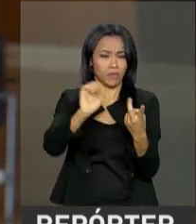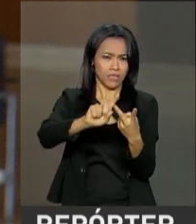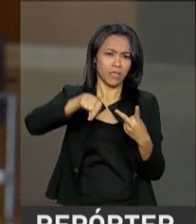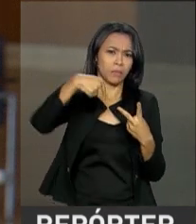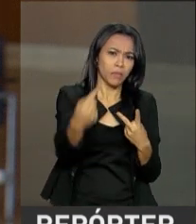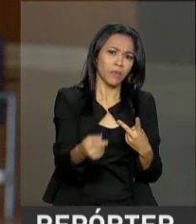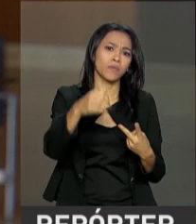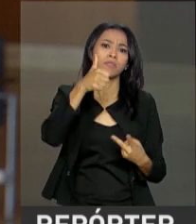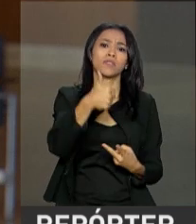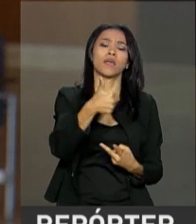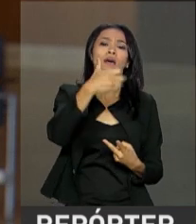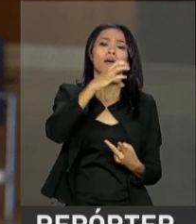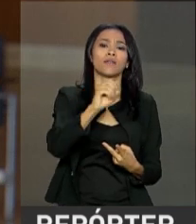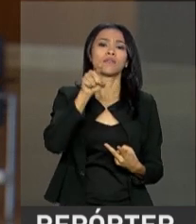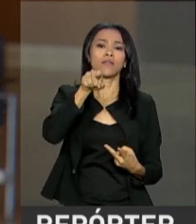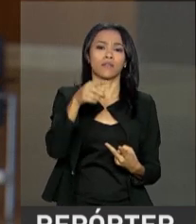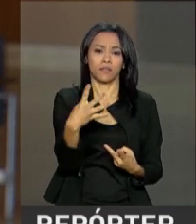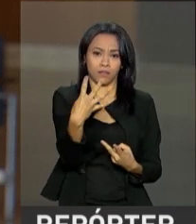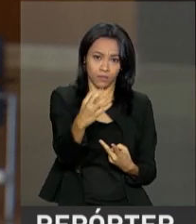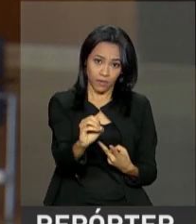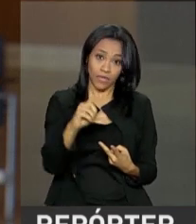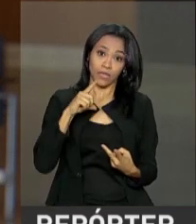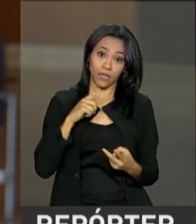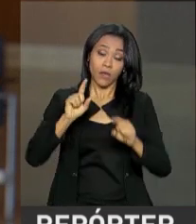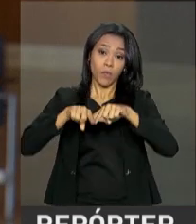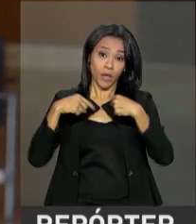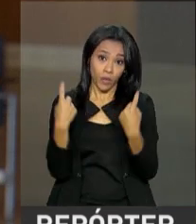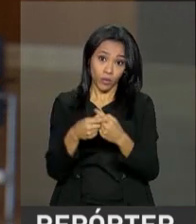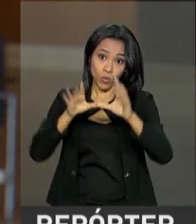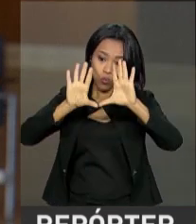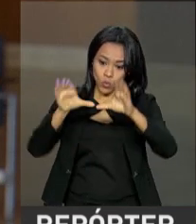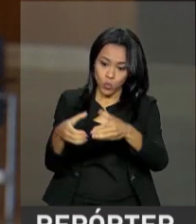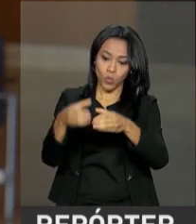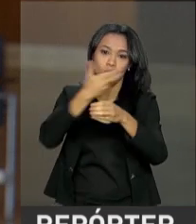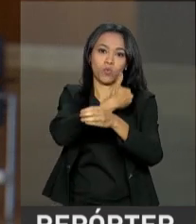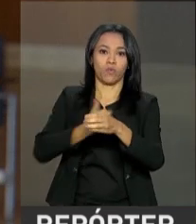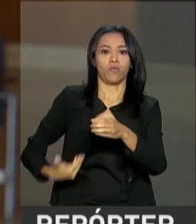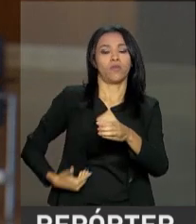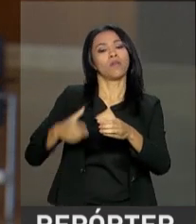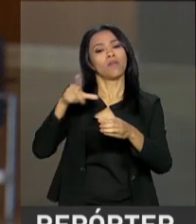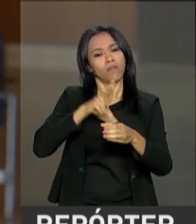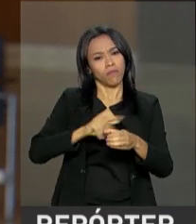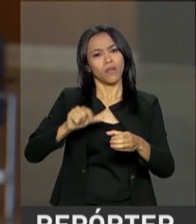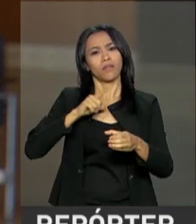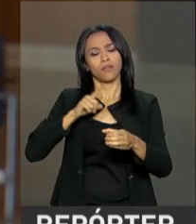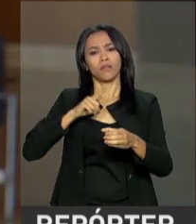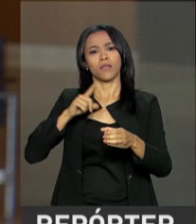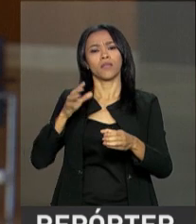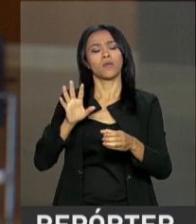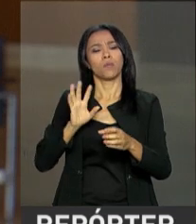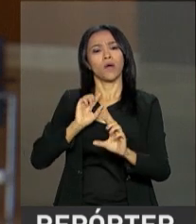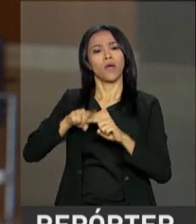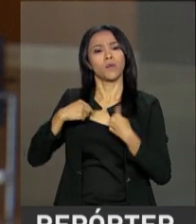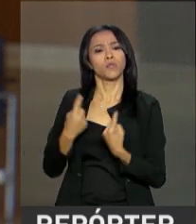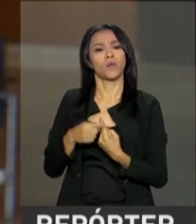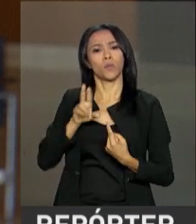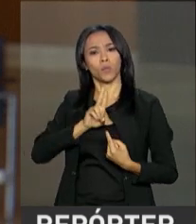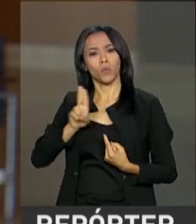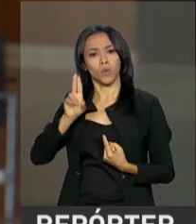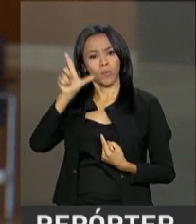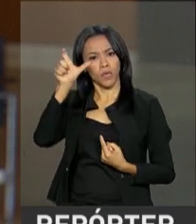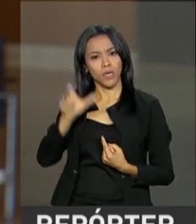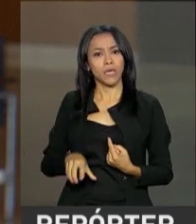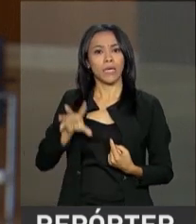às 10 e 40 e tem uma reunião com a cúpula do governo e vai se encontrar com o ministro da casa civil eliseu padilha também com o